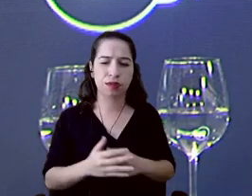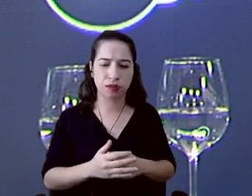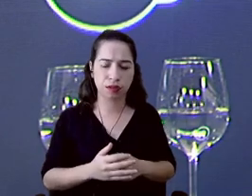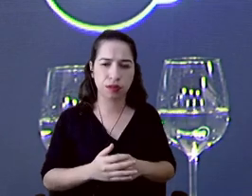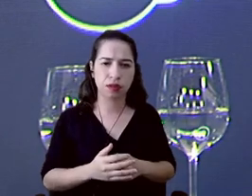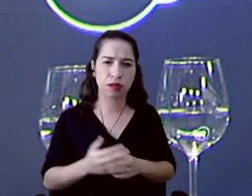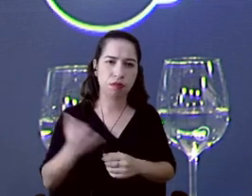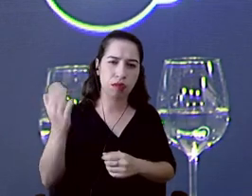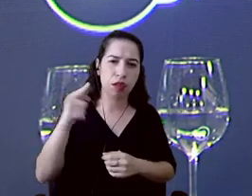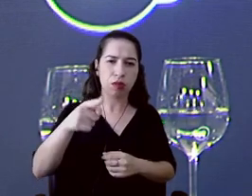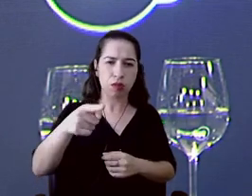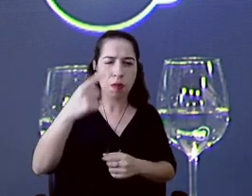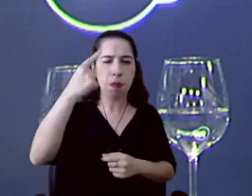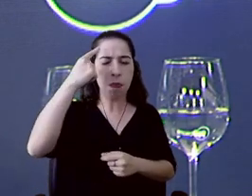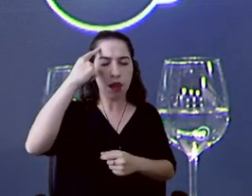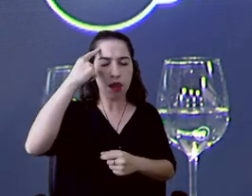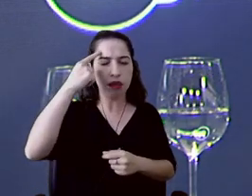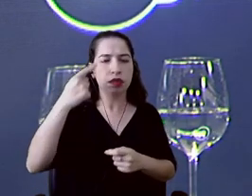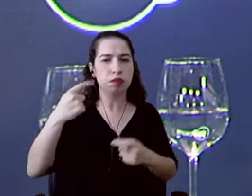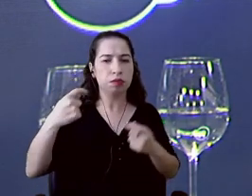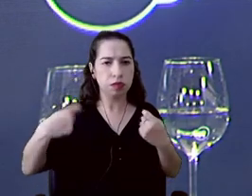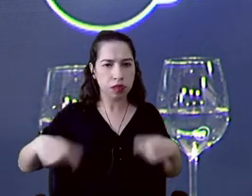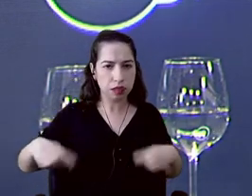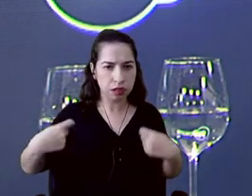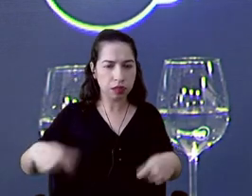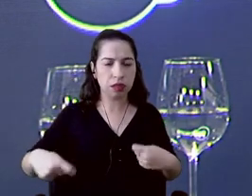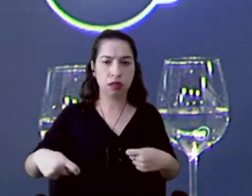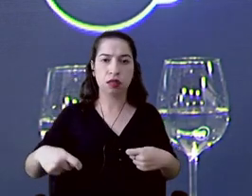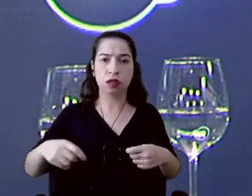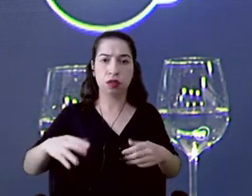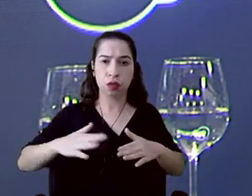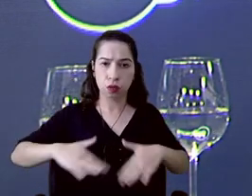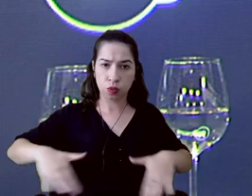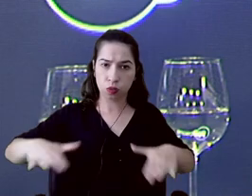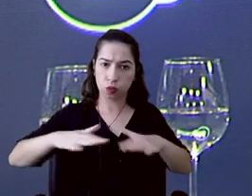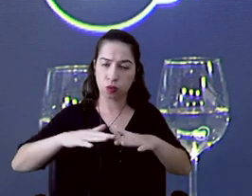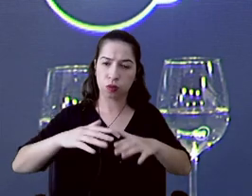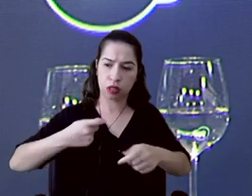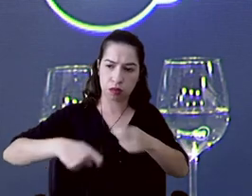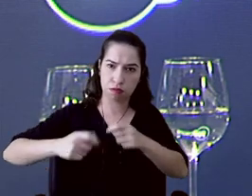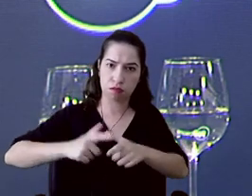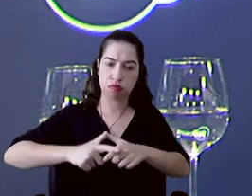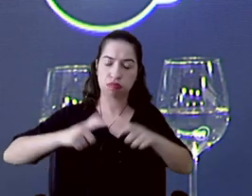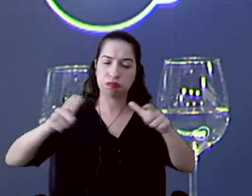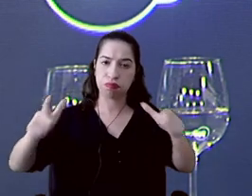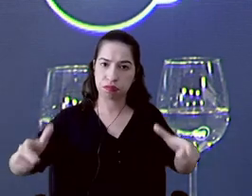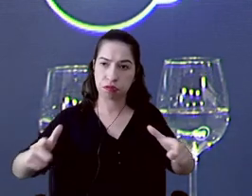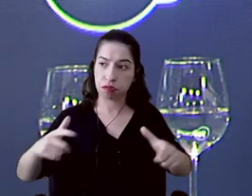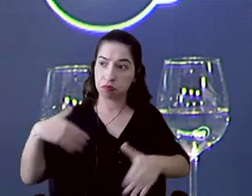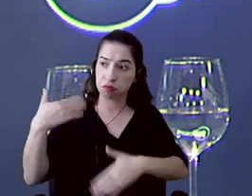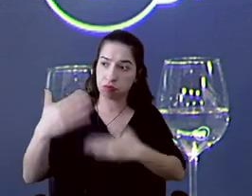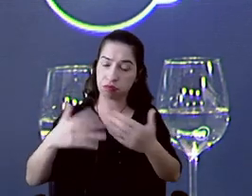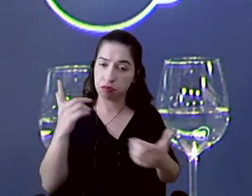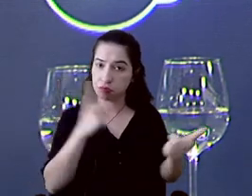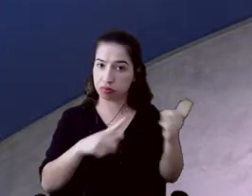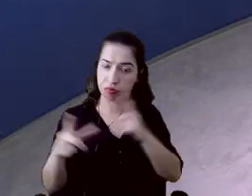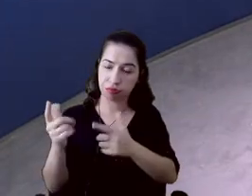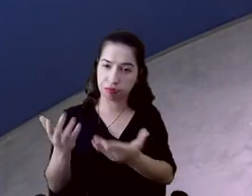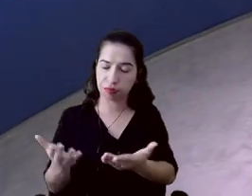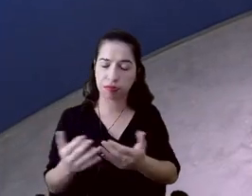essa cabeça de ter que ser ter que expandir esse mercado endereçável Então tá muito sucesso nisso né